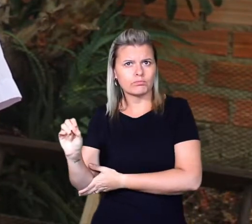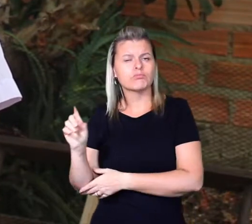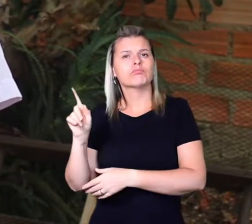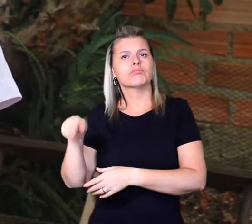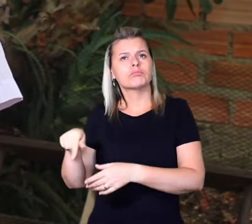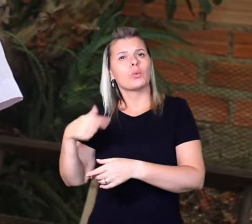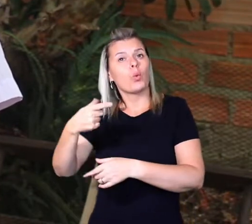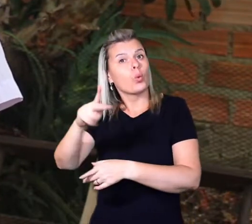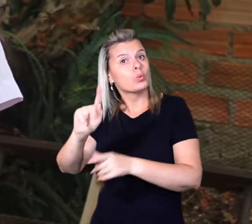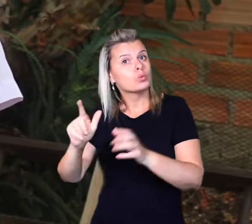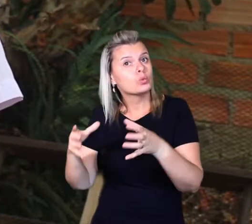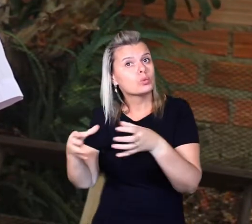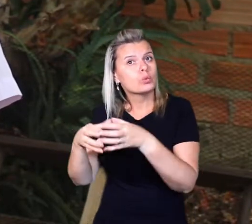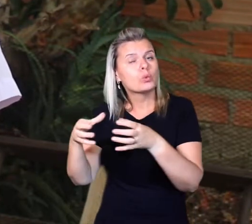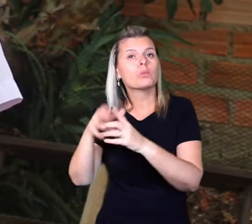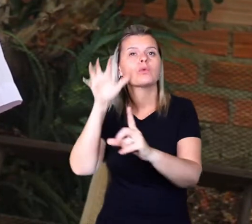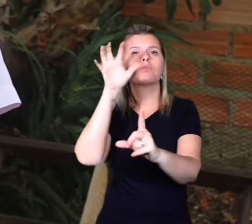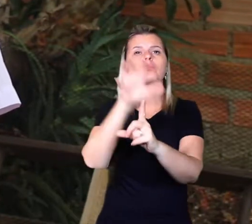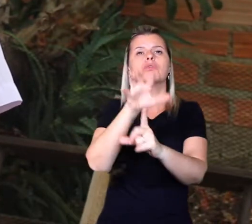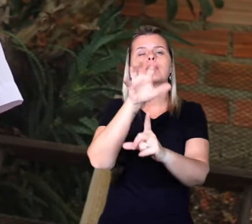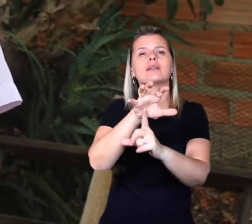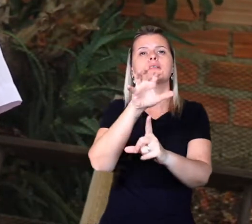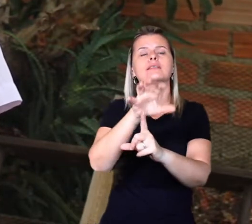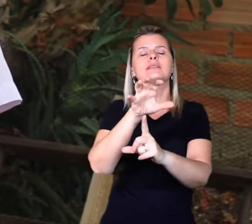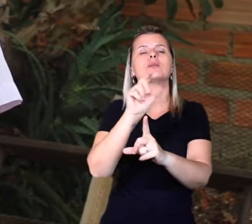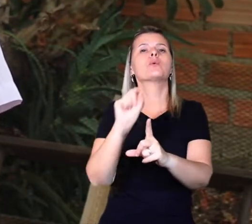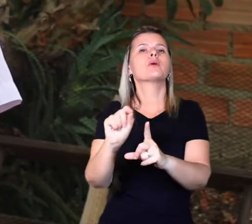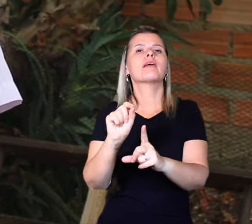os Minas, Jeje, Fon, que vão influenciar